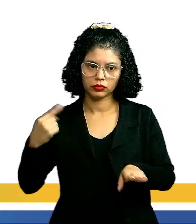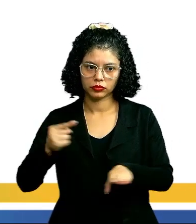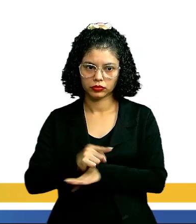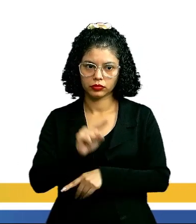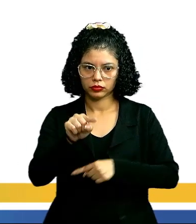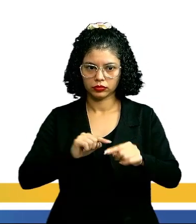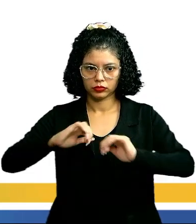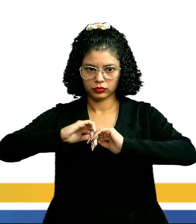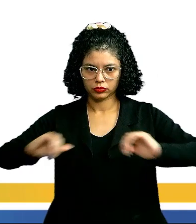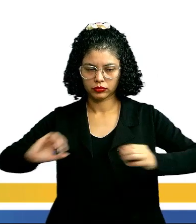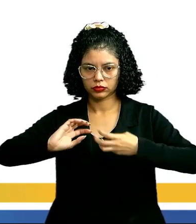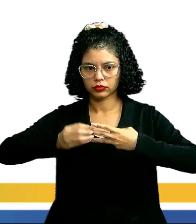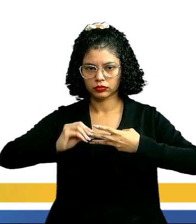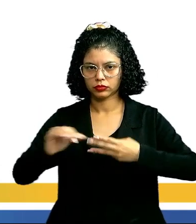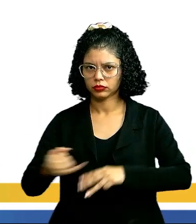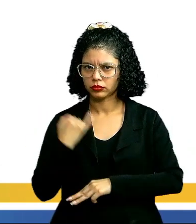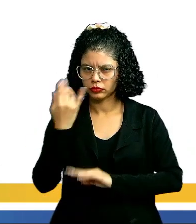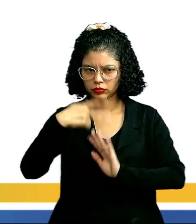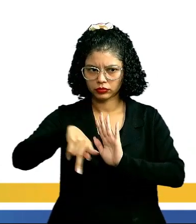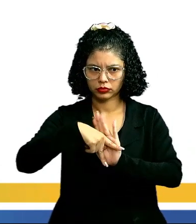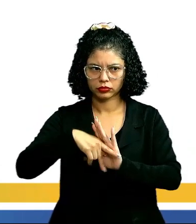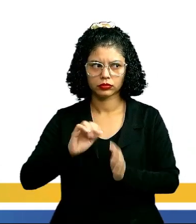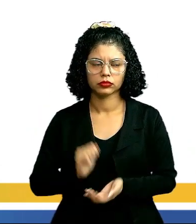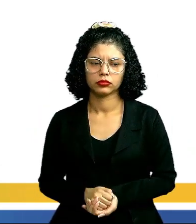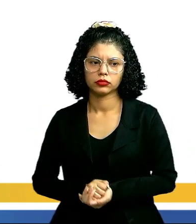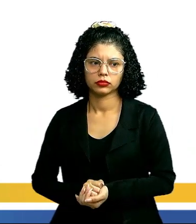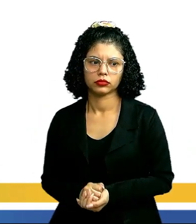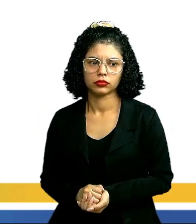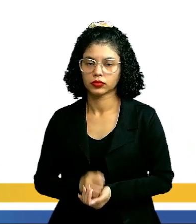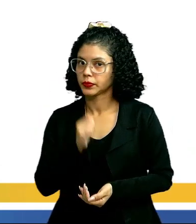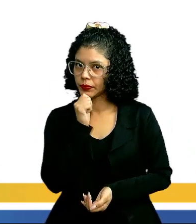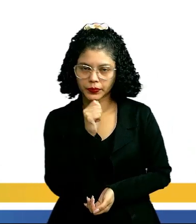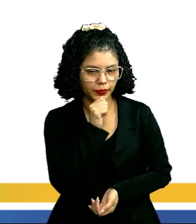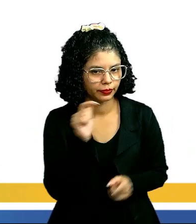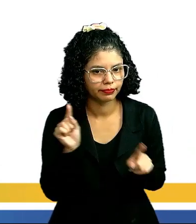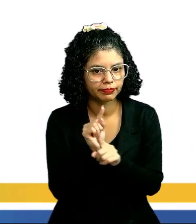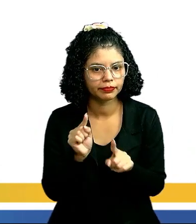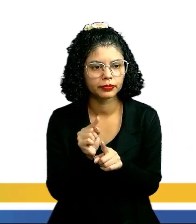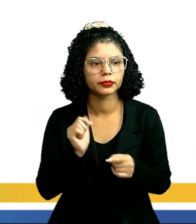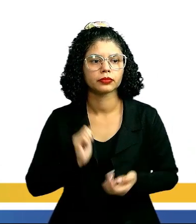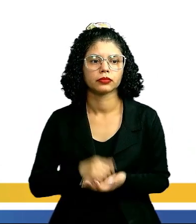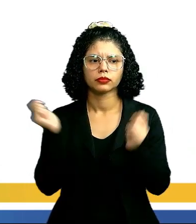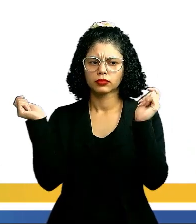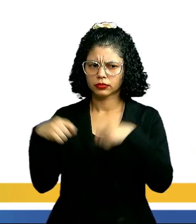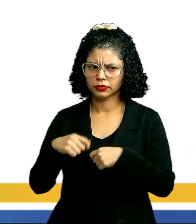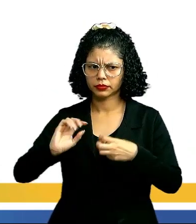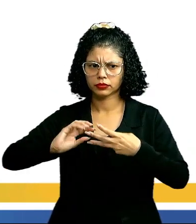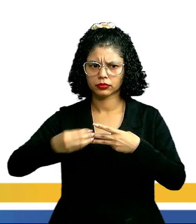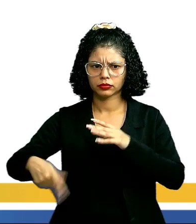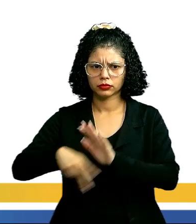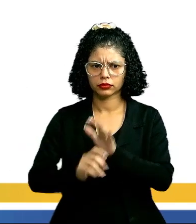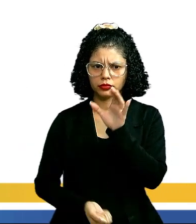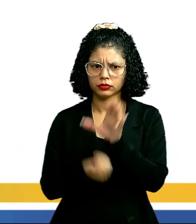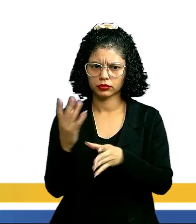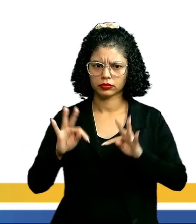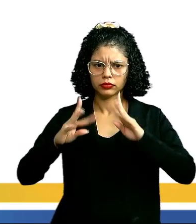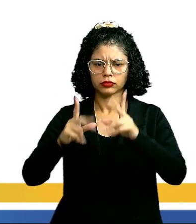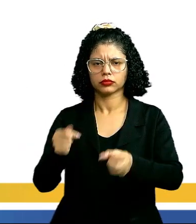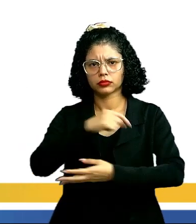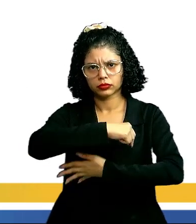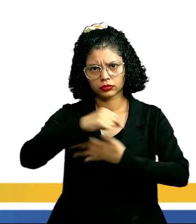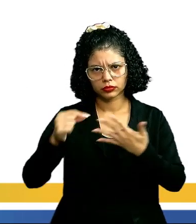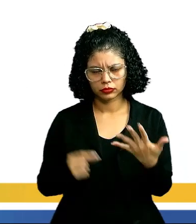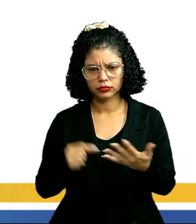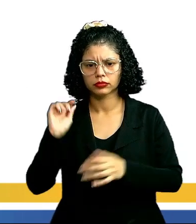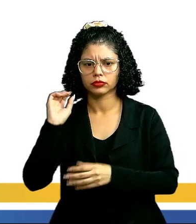de induzir a divisão de células específicas, ainda não, né? Possuir células capazes de